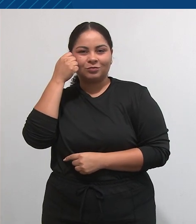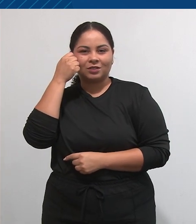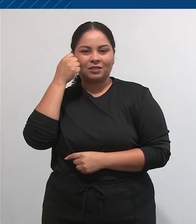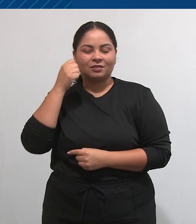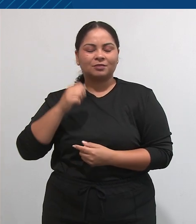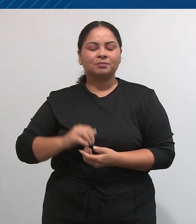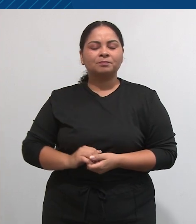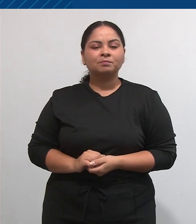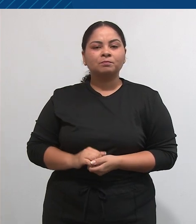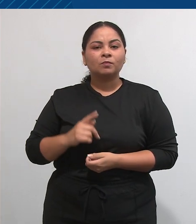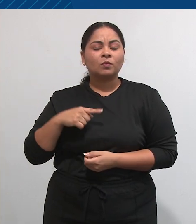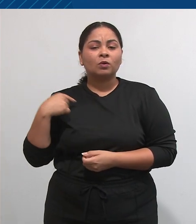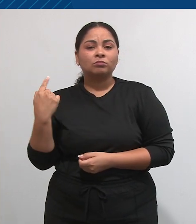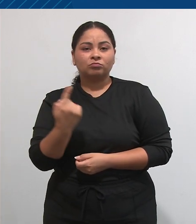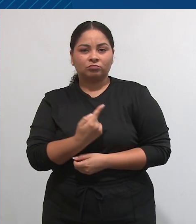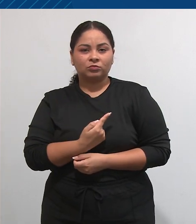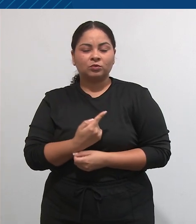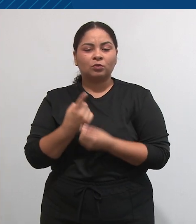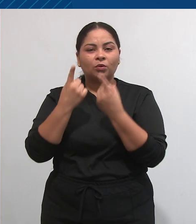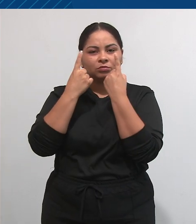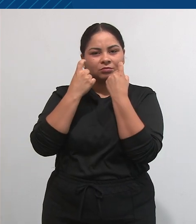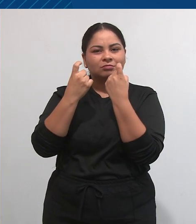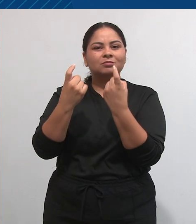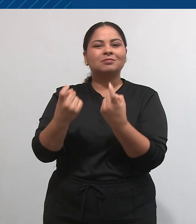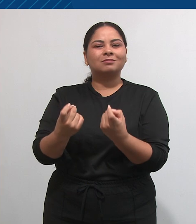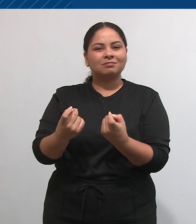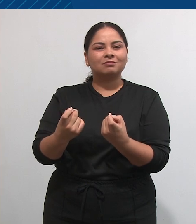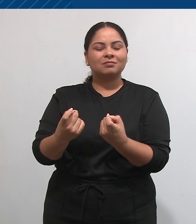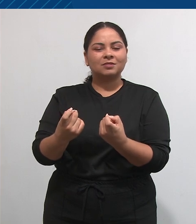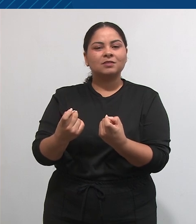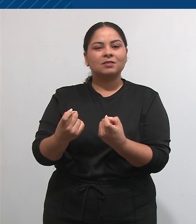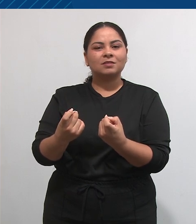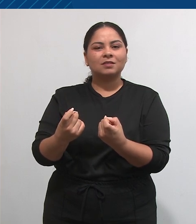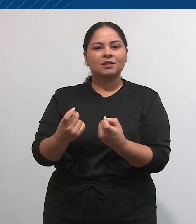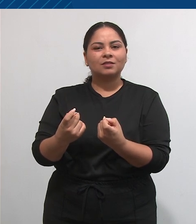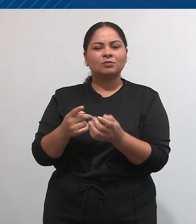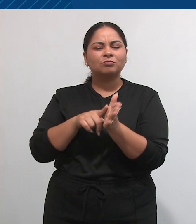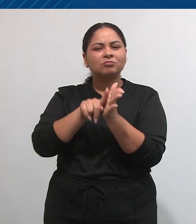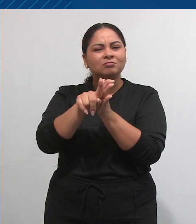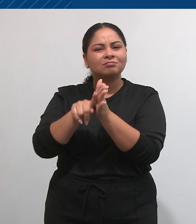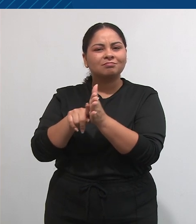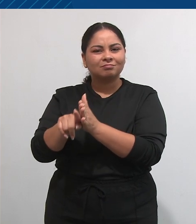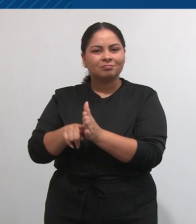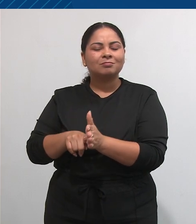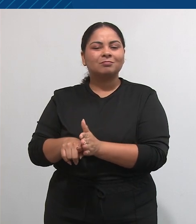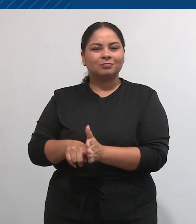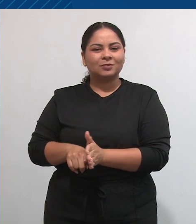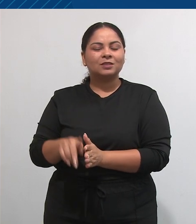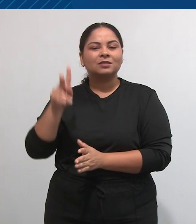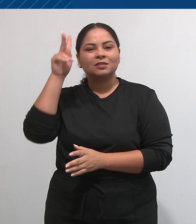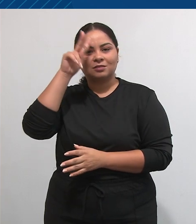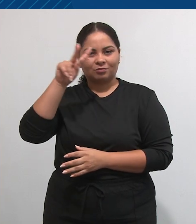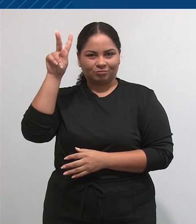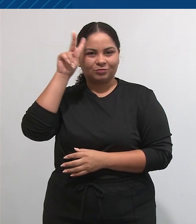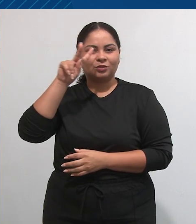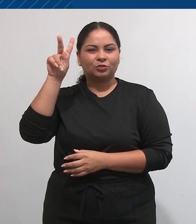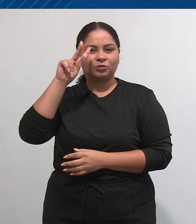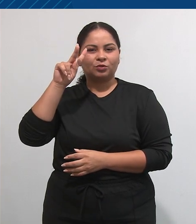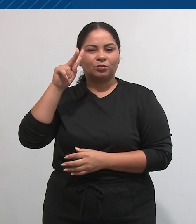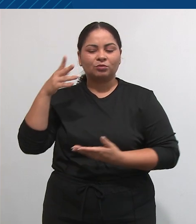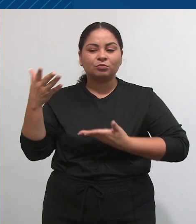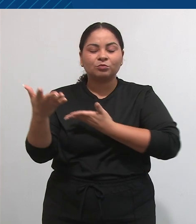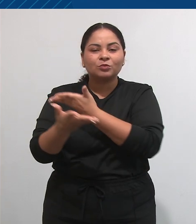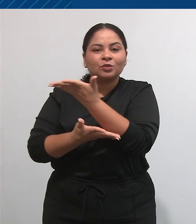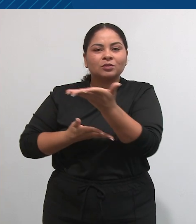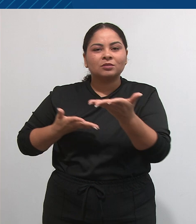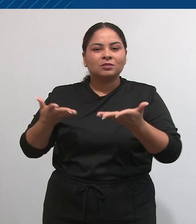interesse a partir das leituras de Miller, né? A gente trocou livros,